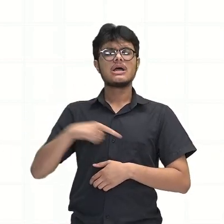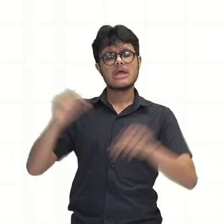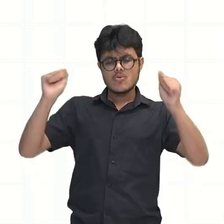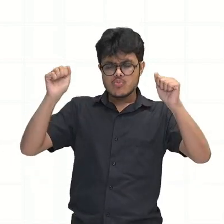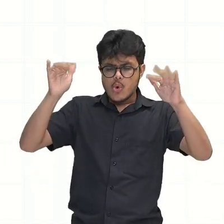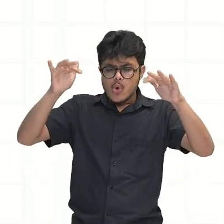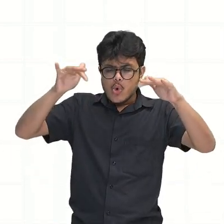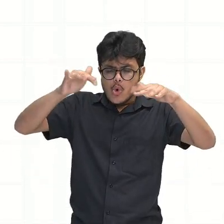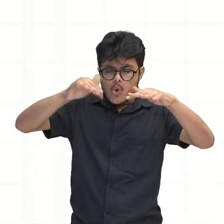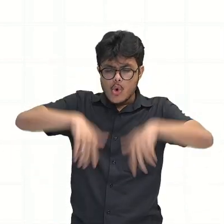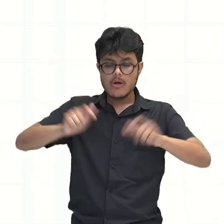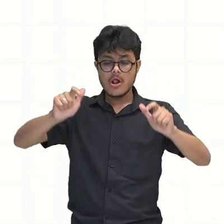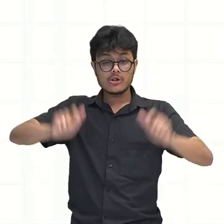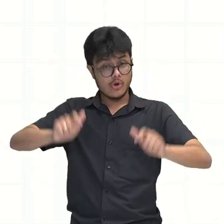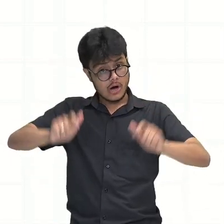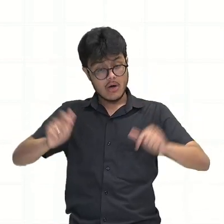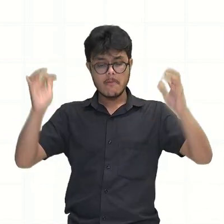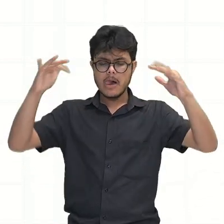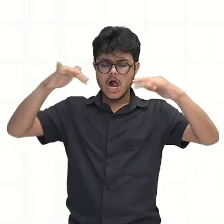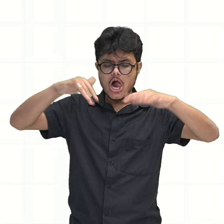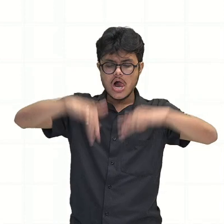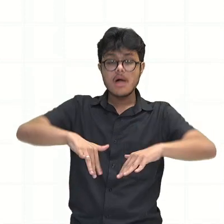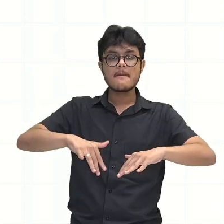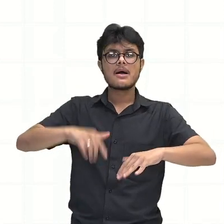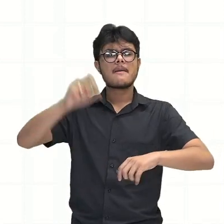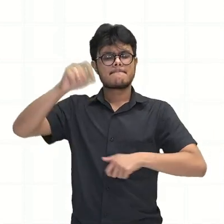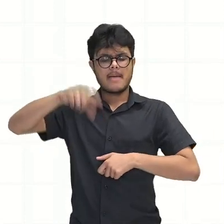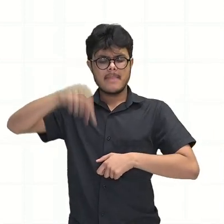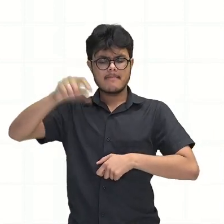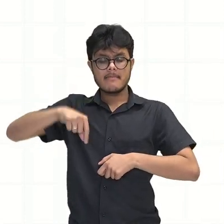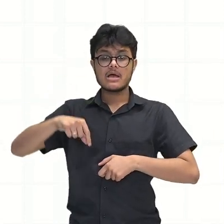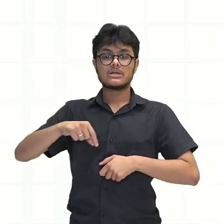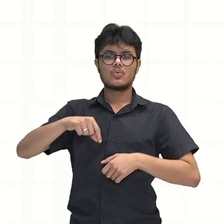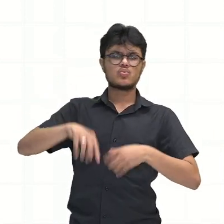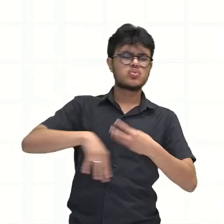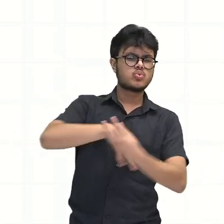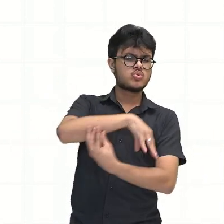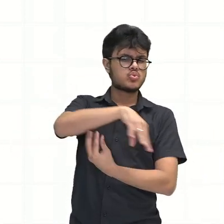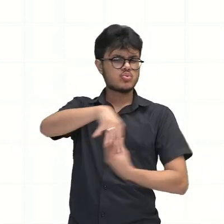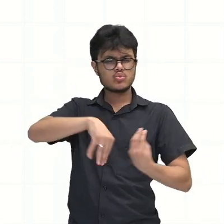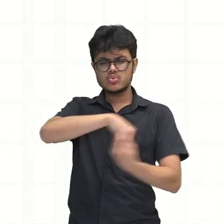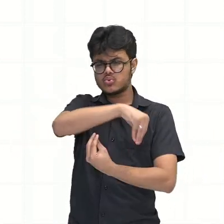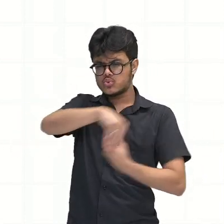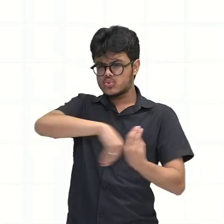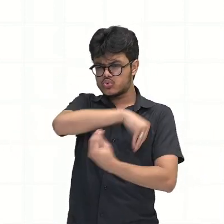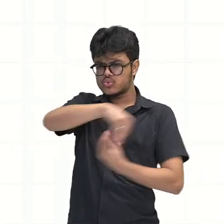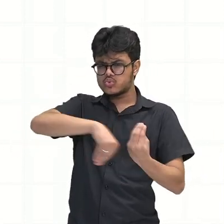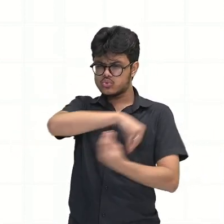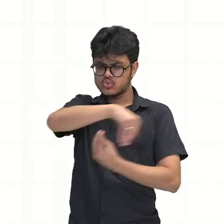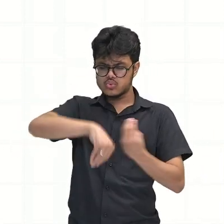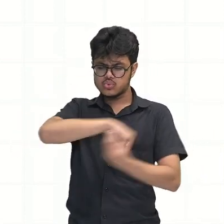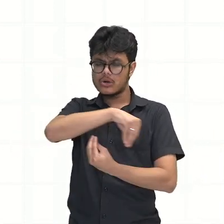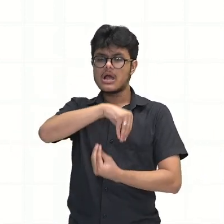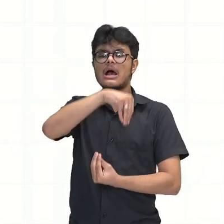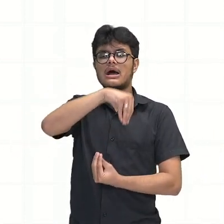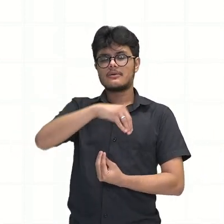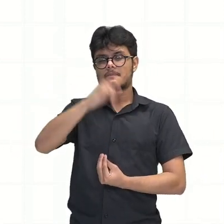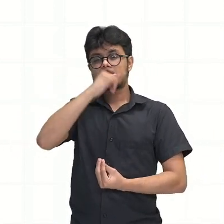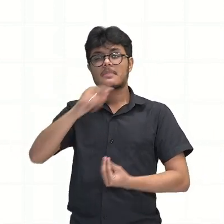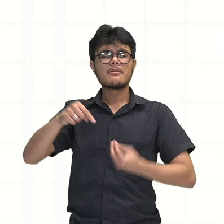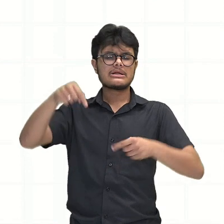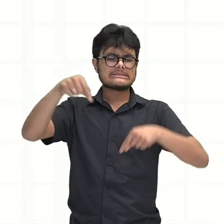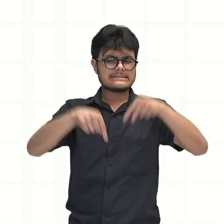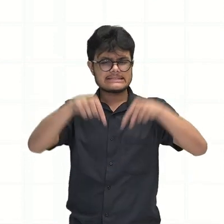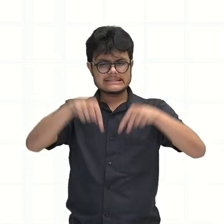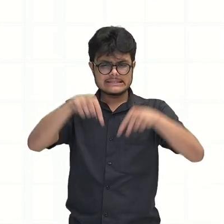câmara de combustão e aqui vai ter uma movimentação dessa estrutura para cima e para baixo. E